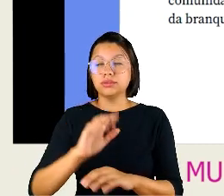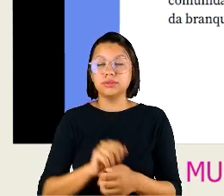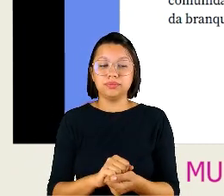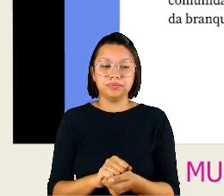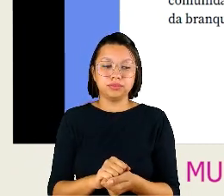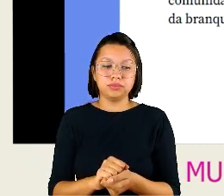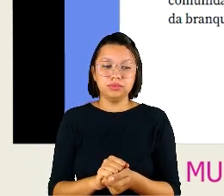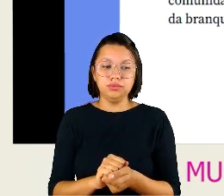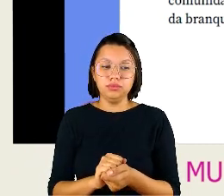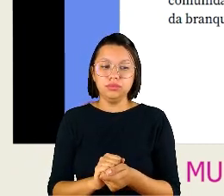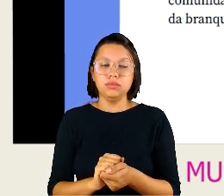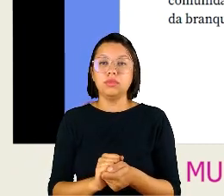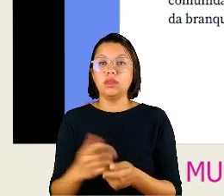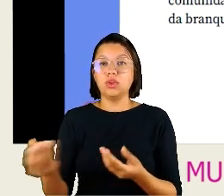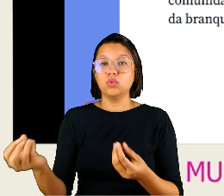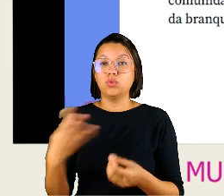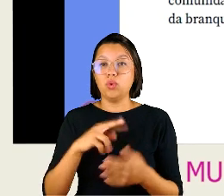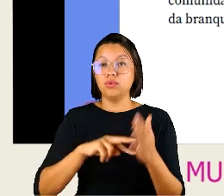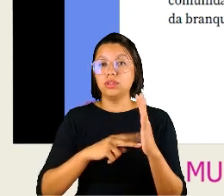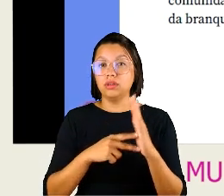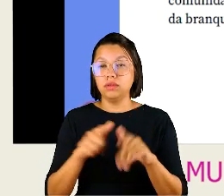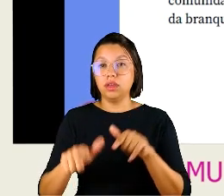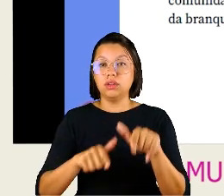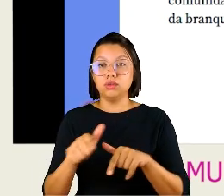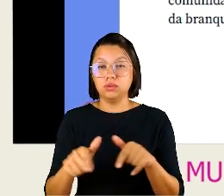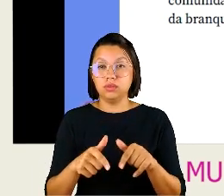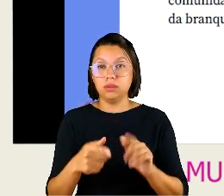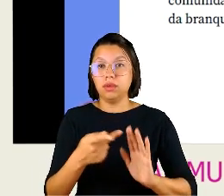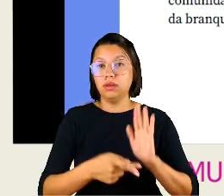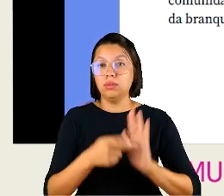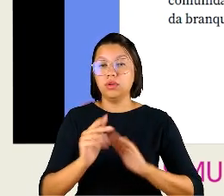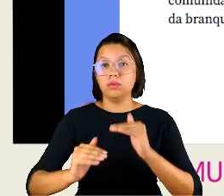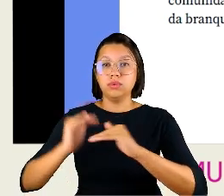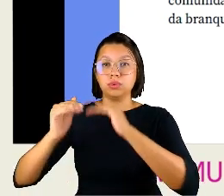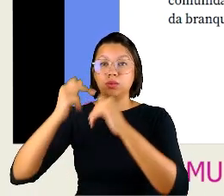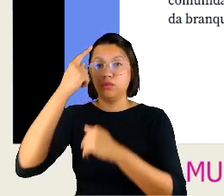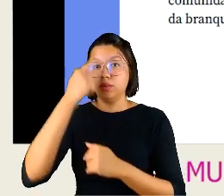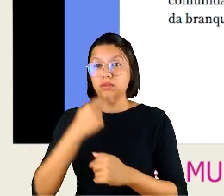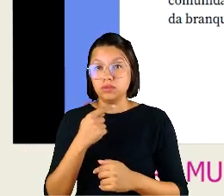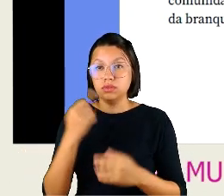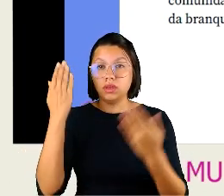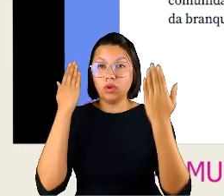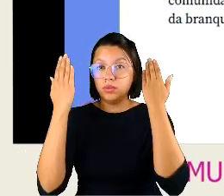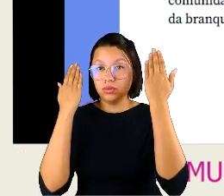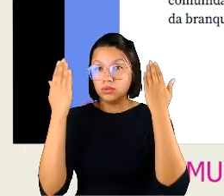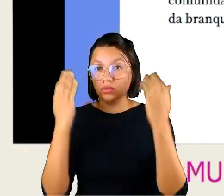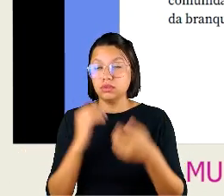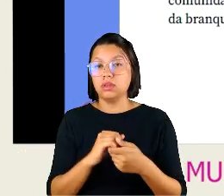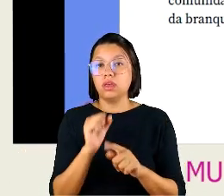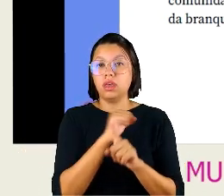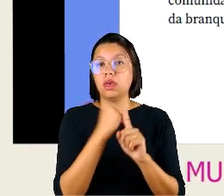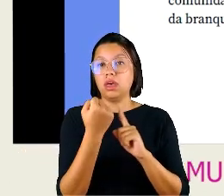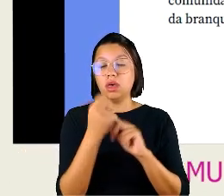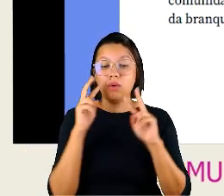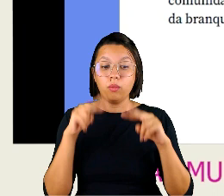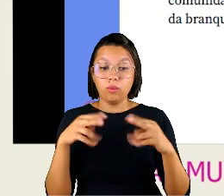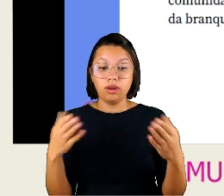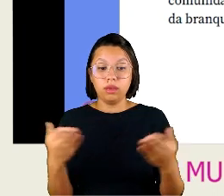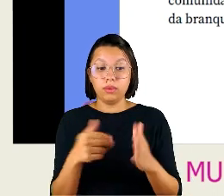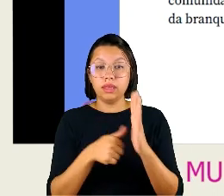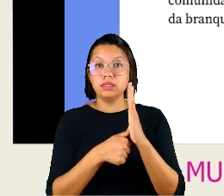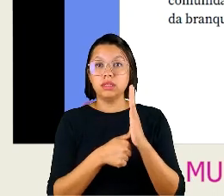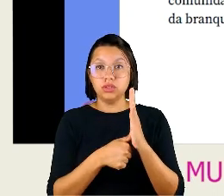A ressignificação do trabalho, programas de desenvolvimento pessoal, psicossocial, enfim, para olhar para essa